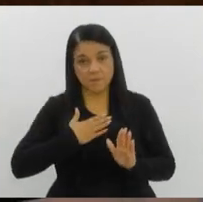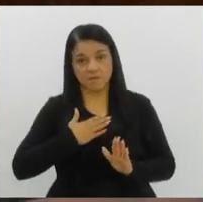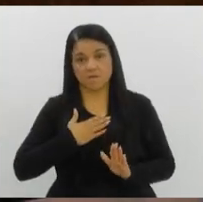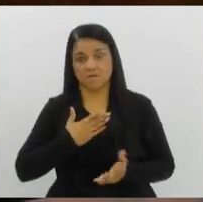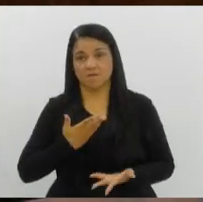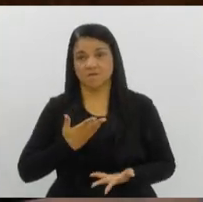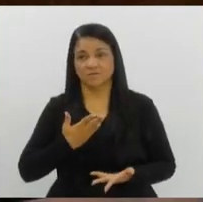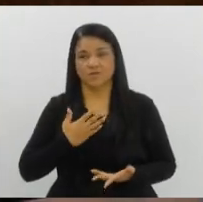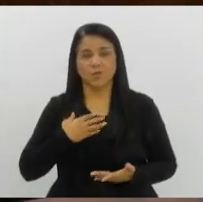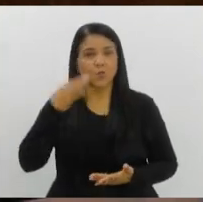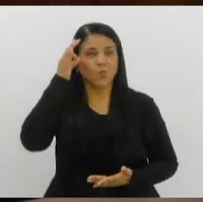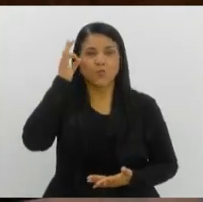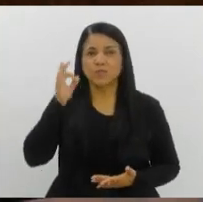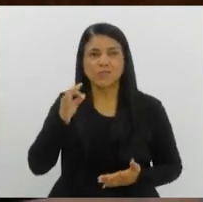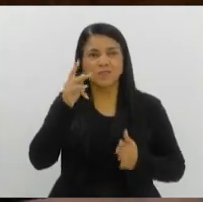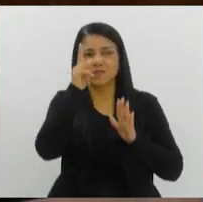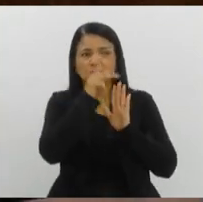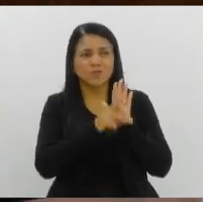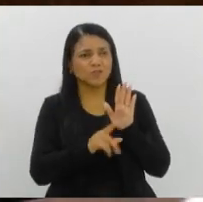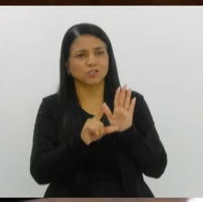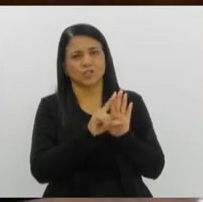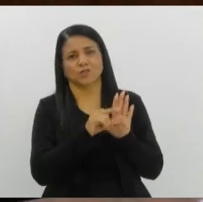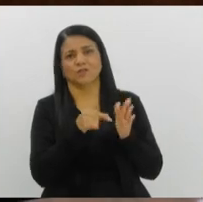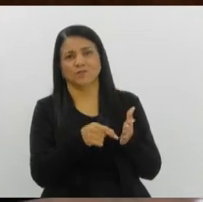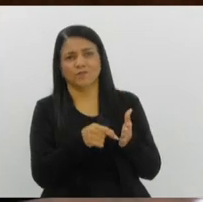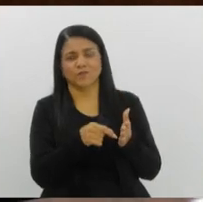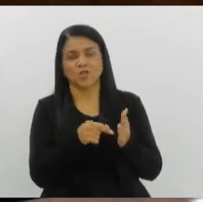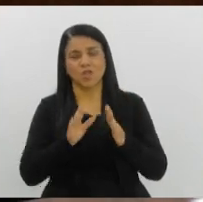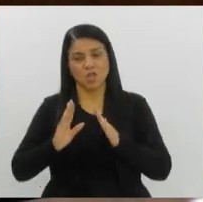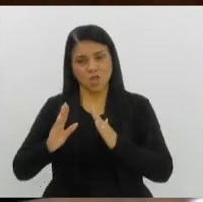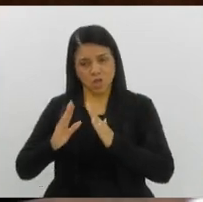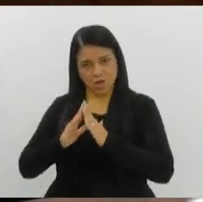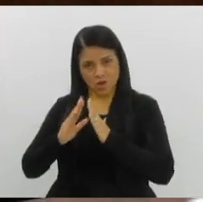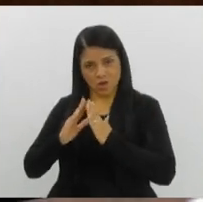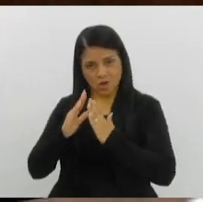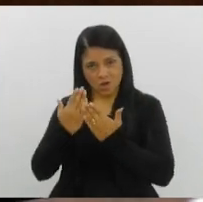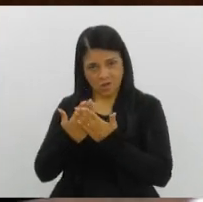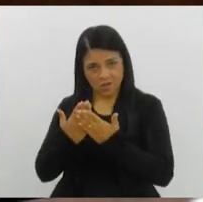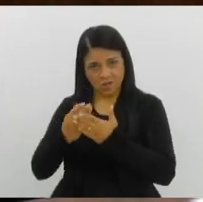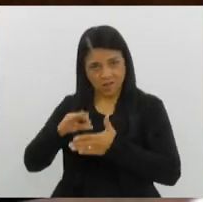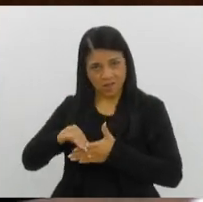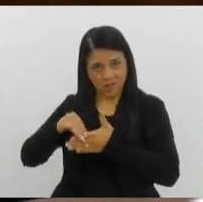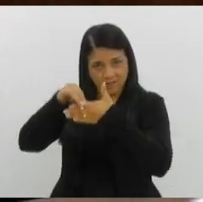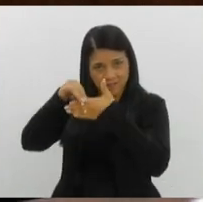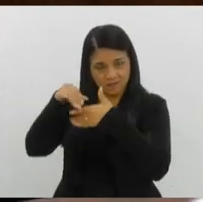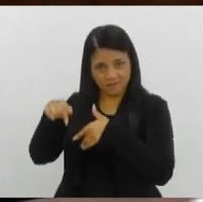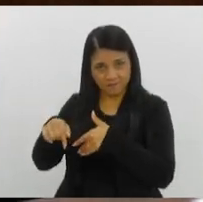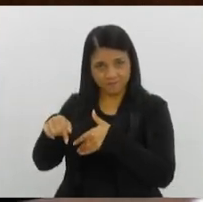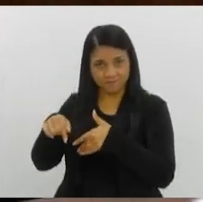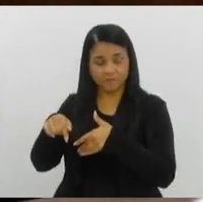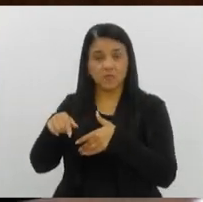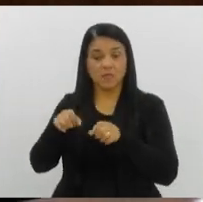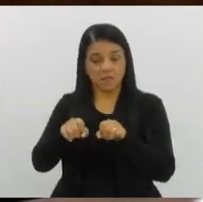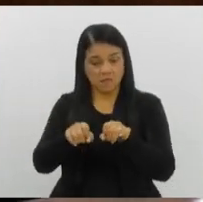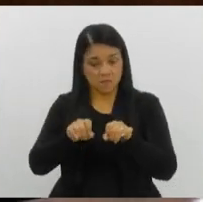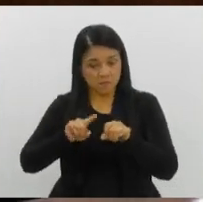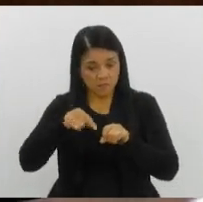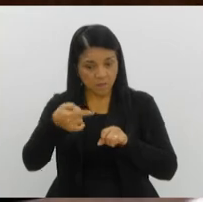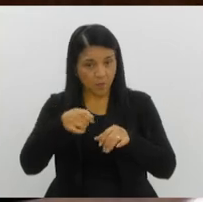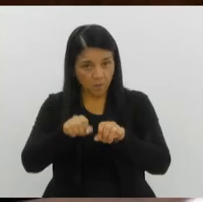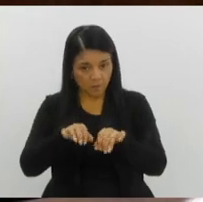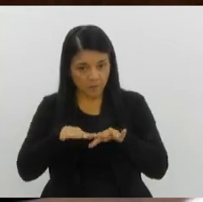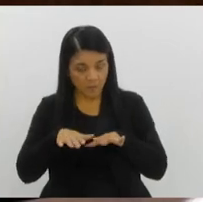entendi uma coisa nesse projeto. No colégio de líderes, e depois aqui no plenário, o presidente da